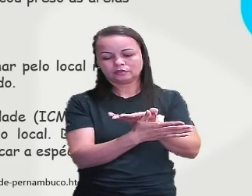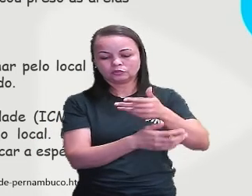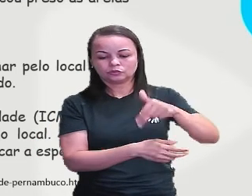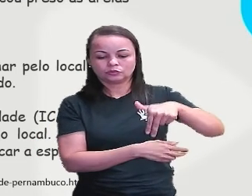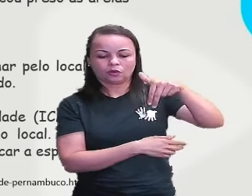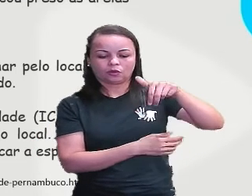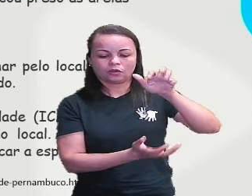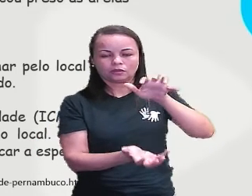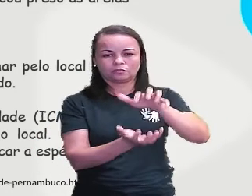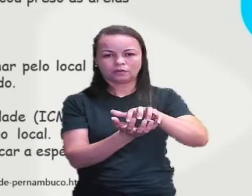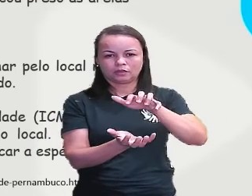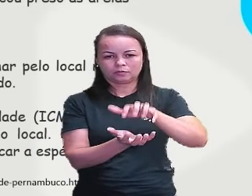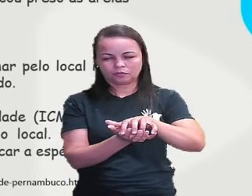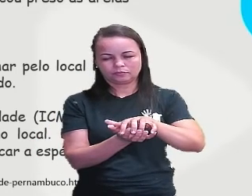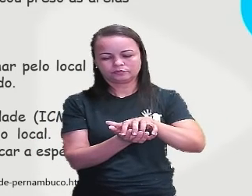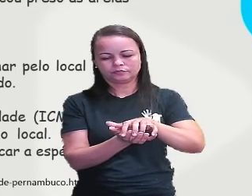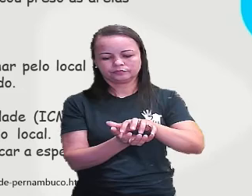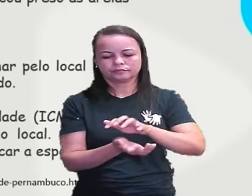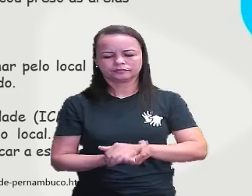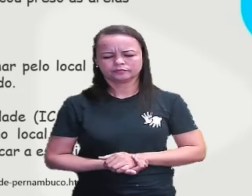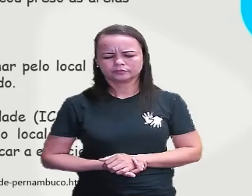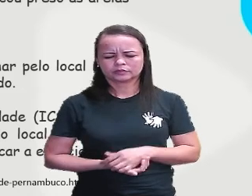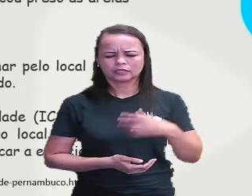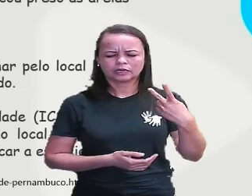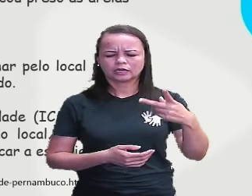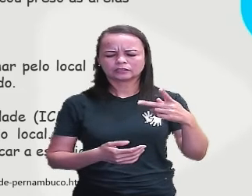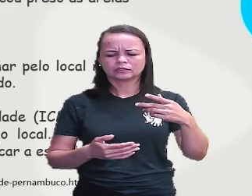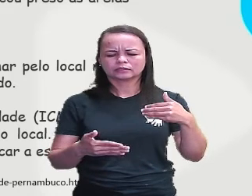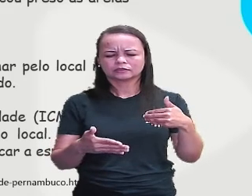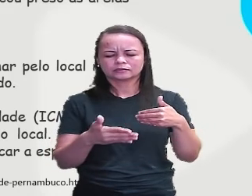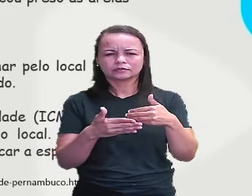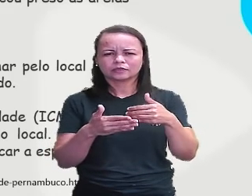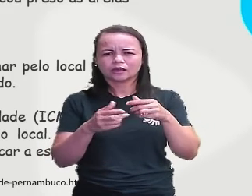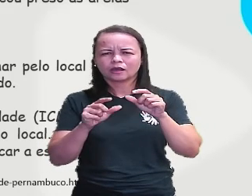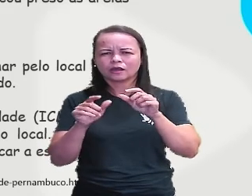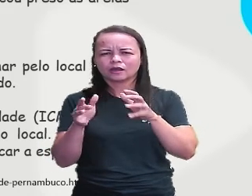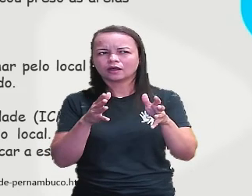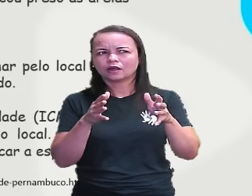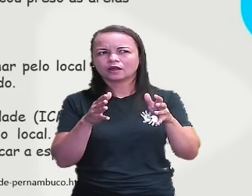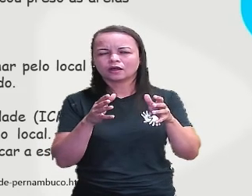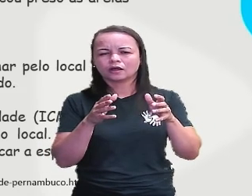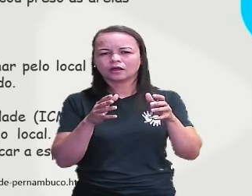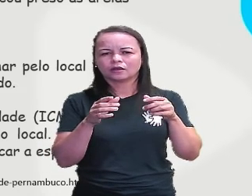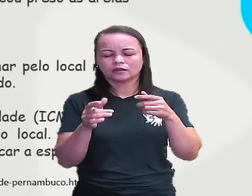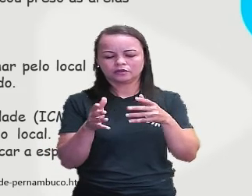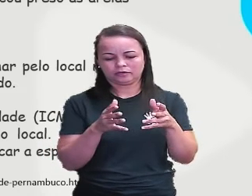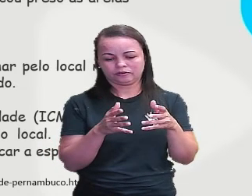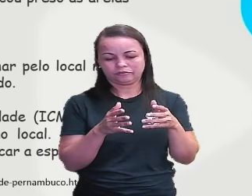de Pernambuco. Aí tem essa frase que ela fica bem pertinho da